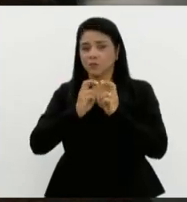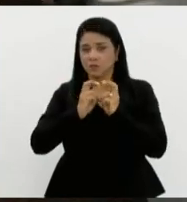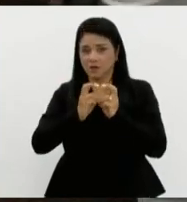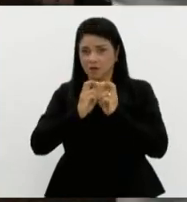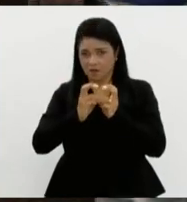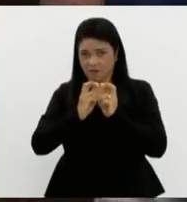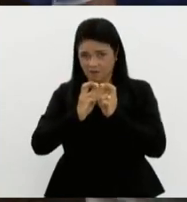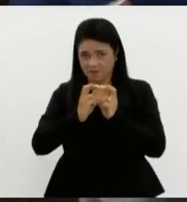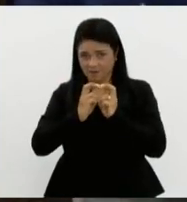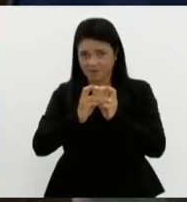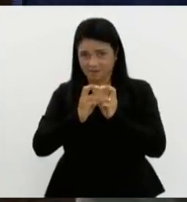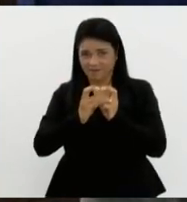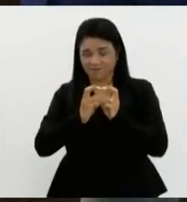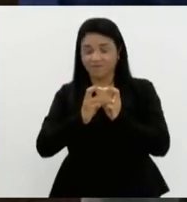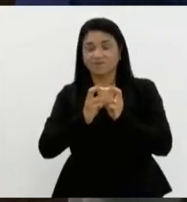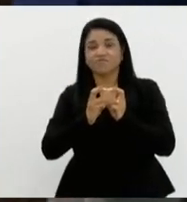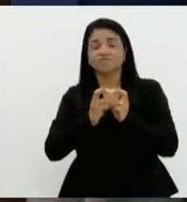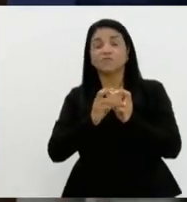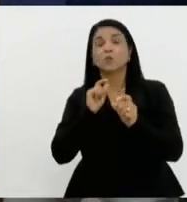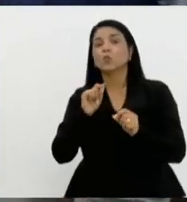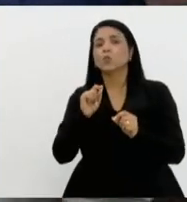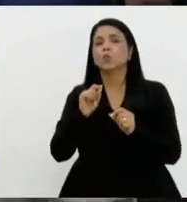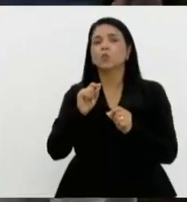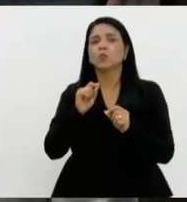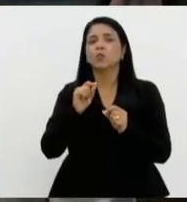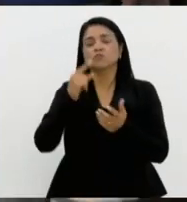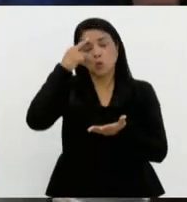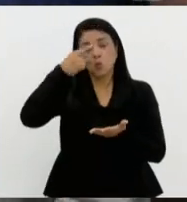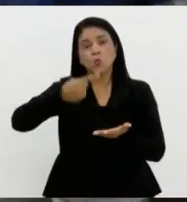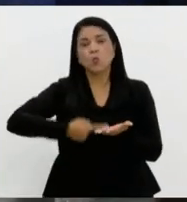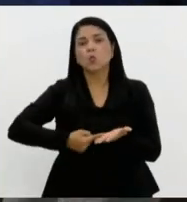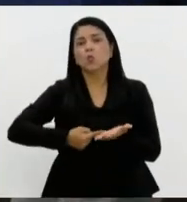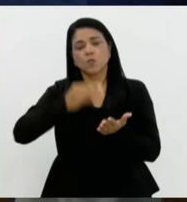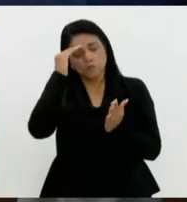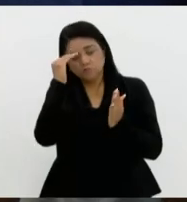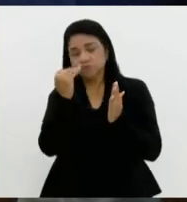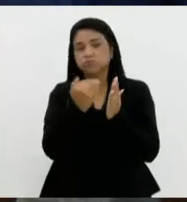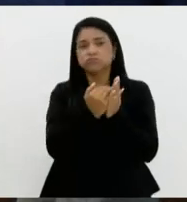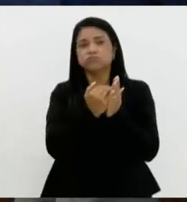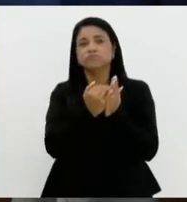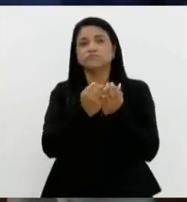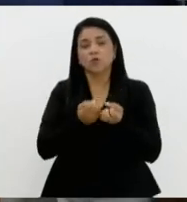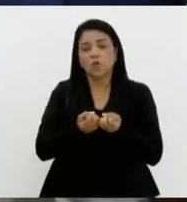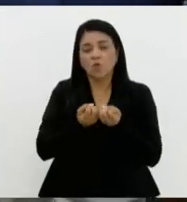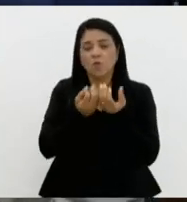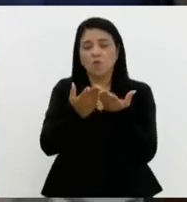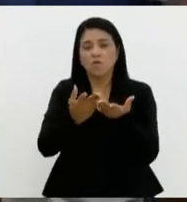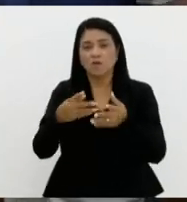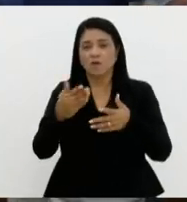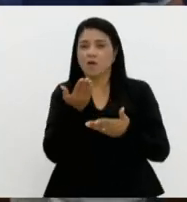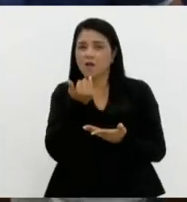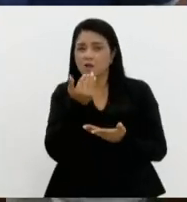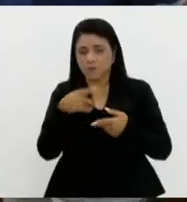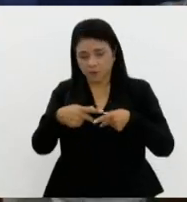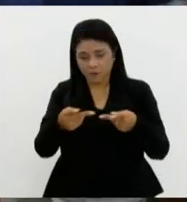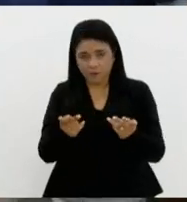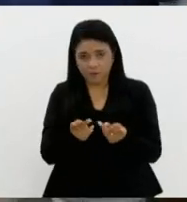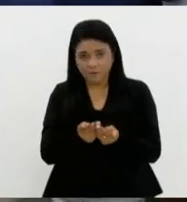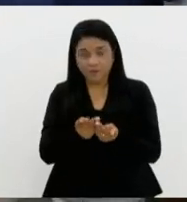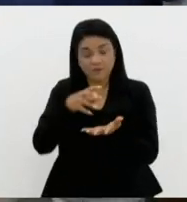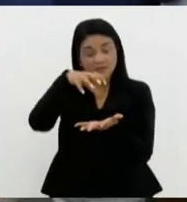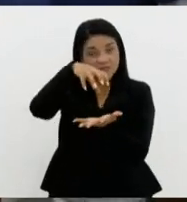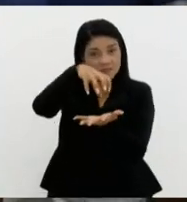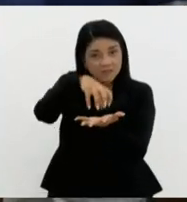Brasil, e cumpre uma função muito importante de ofertar refeições numa localidade central da